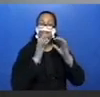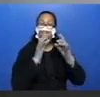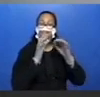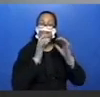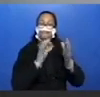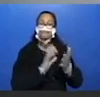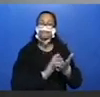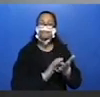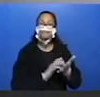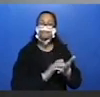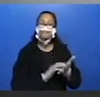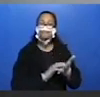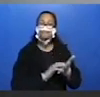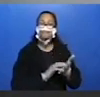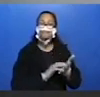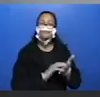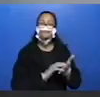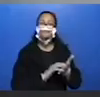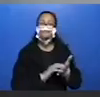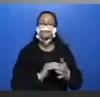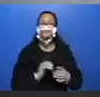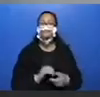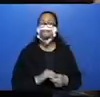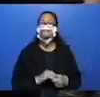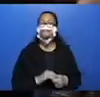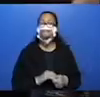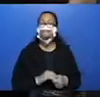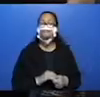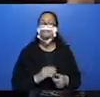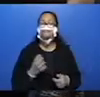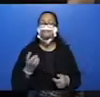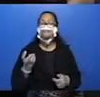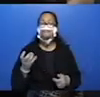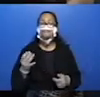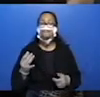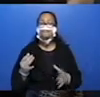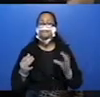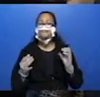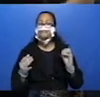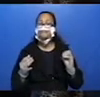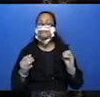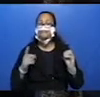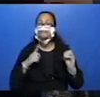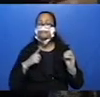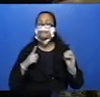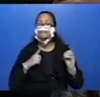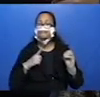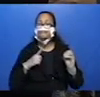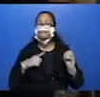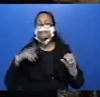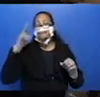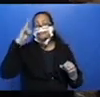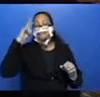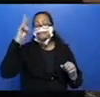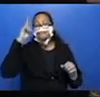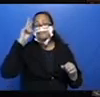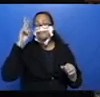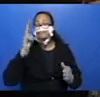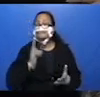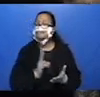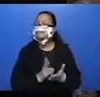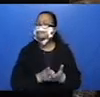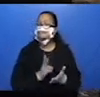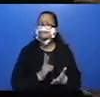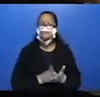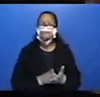não tem caminho mais rápido. Quantos zeros tem no meu divisor aqui? Lembrando, sempre olha o divisor,